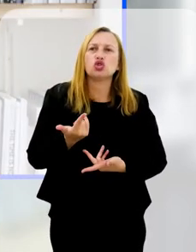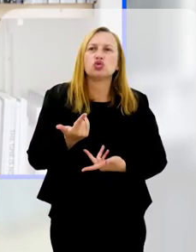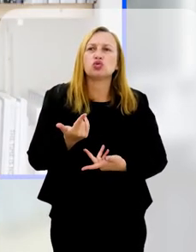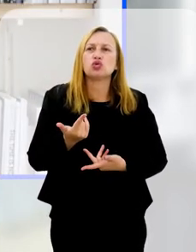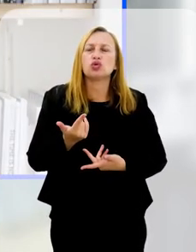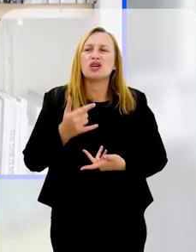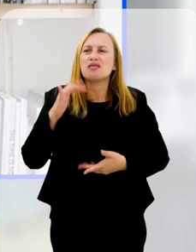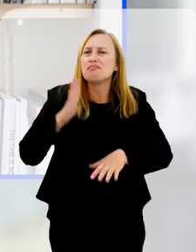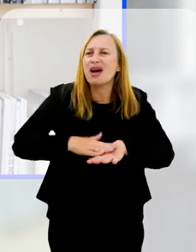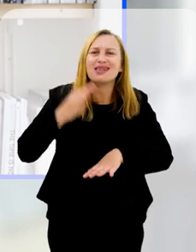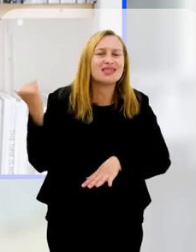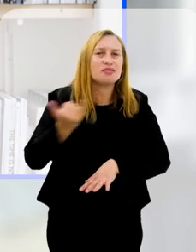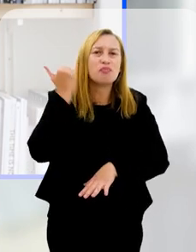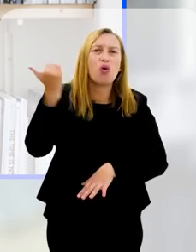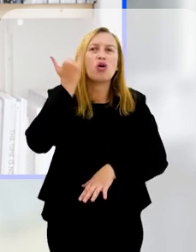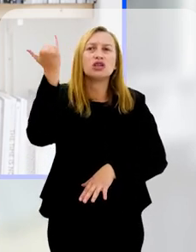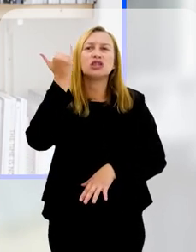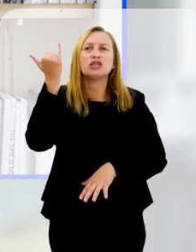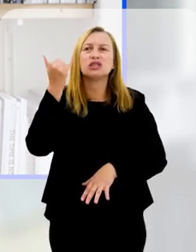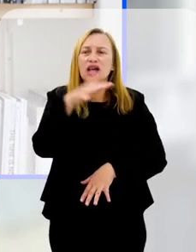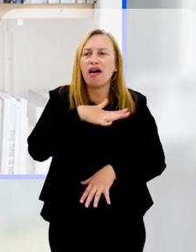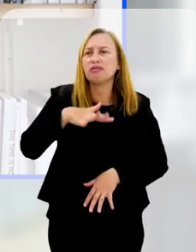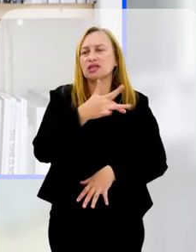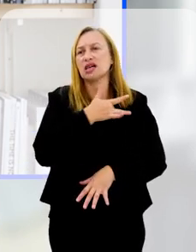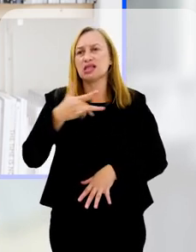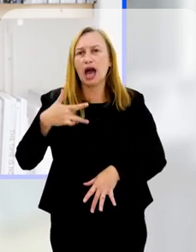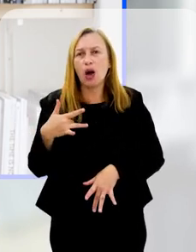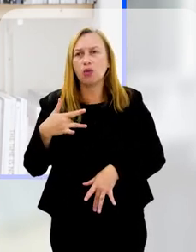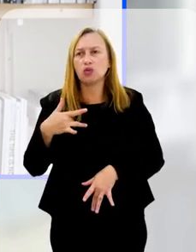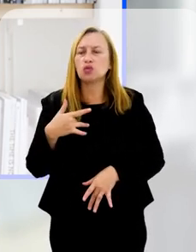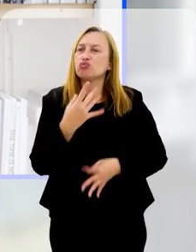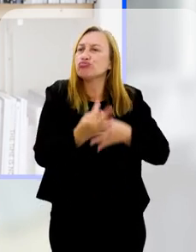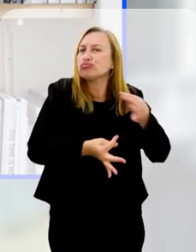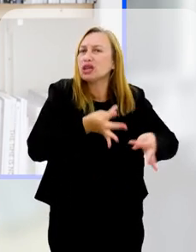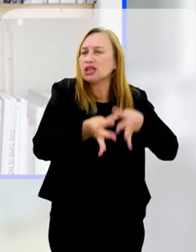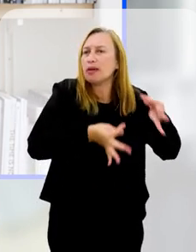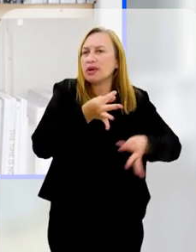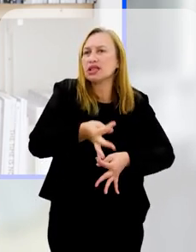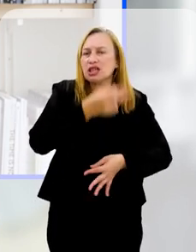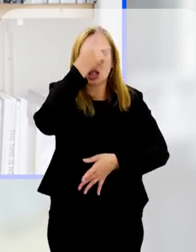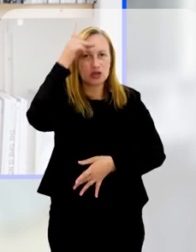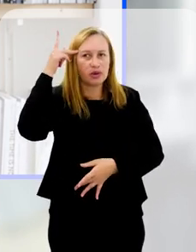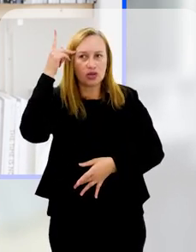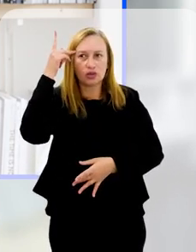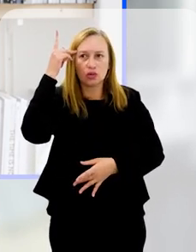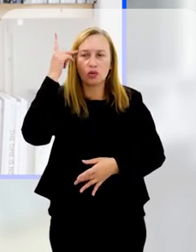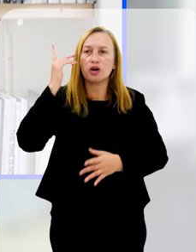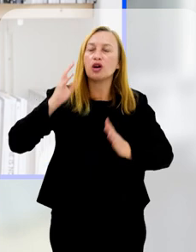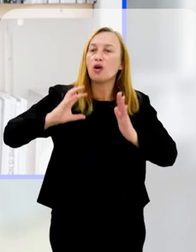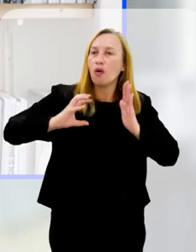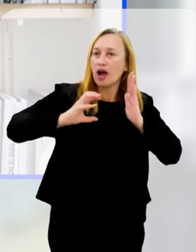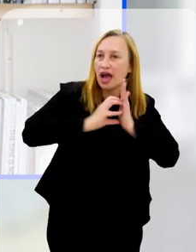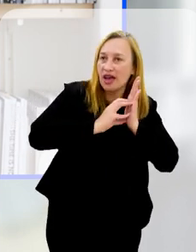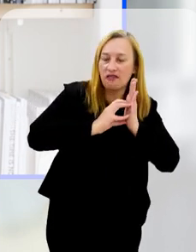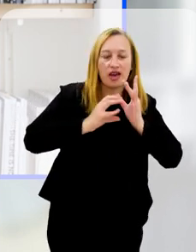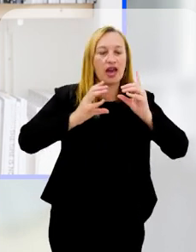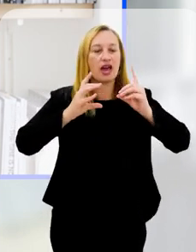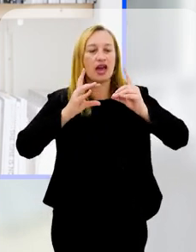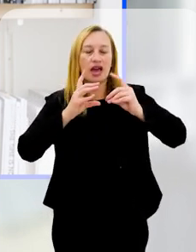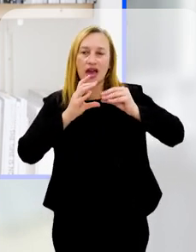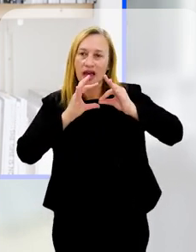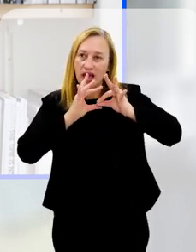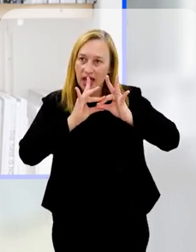um dos programas mais importantes do Sistema Único de Saúde seria o do tratamento das pessoas portadoras do HIV/AIDS,